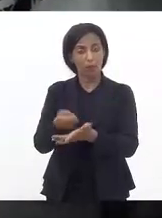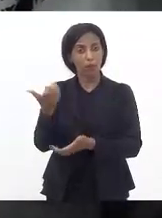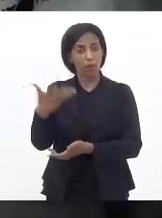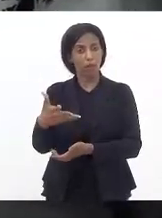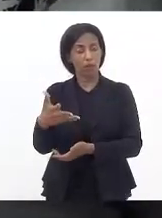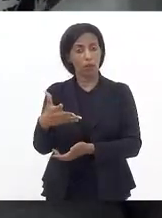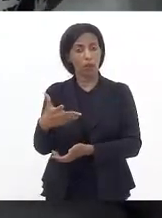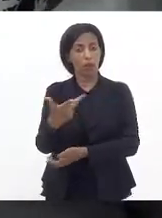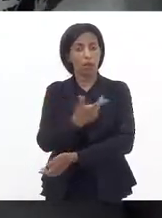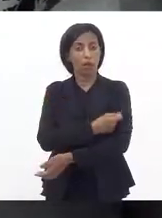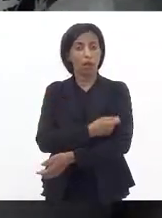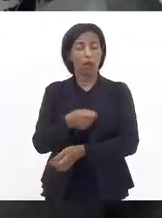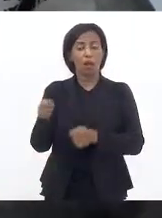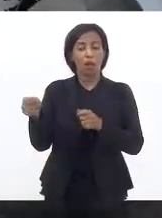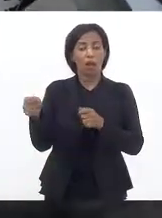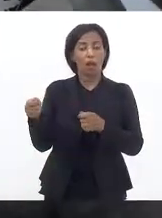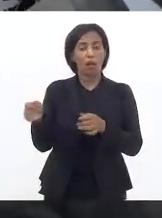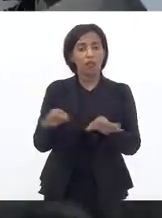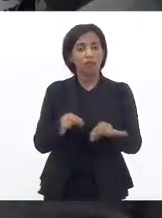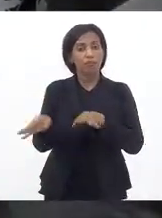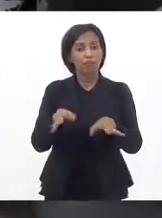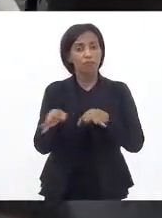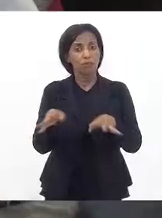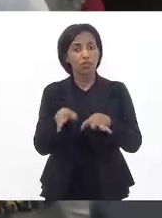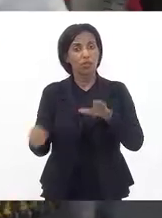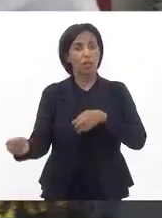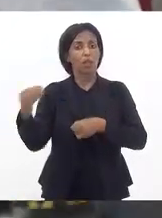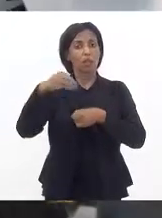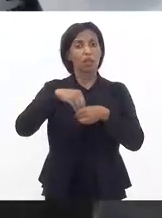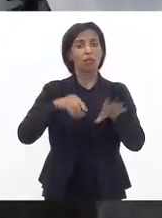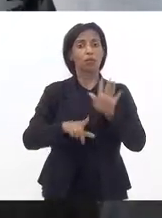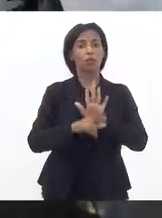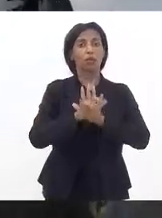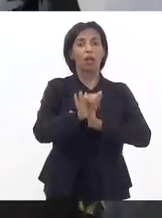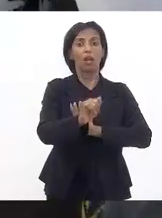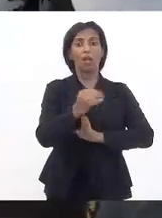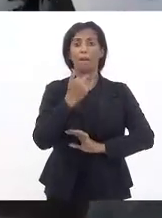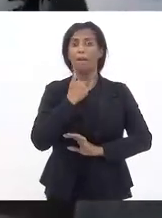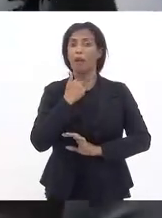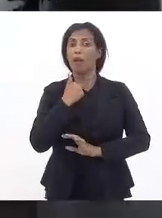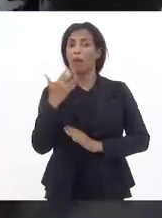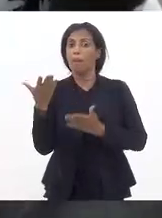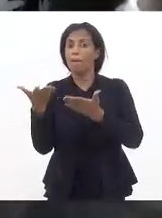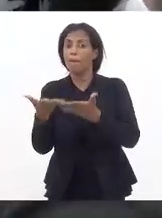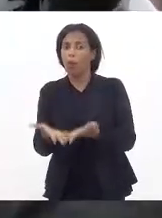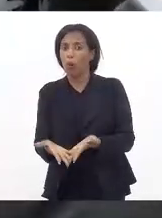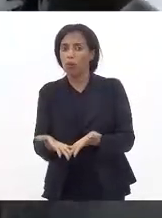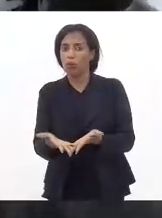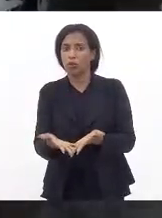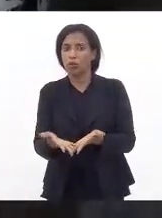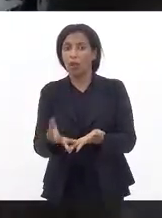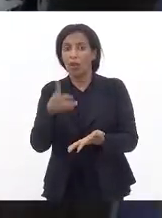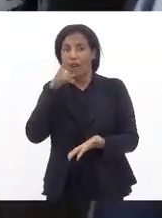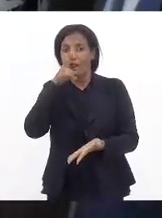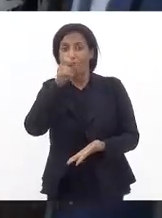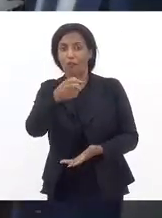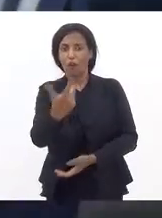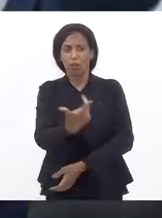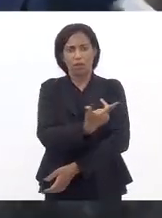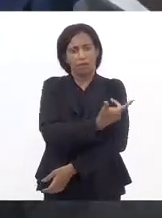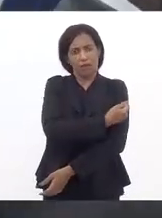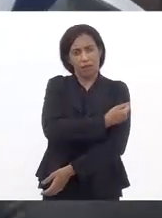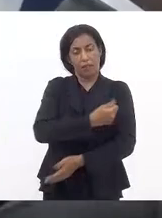vacinação as medidas descritivas previstas em lei Mas não pode fazer por Óbvio a imunização a força